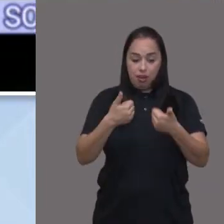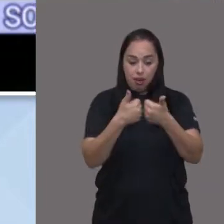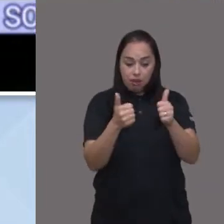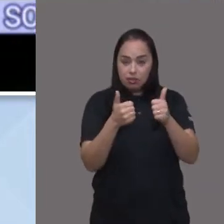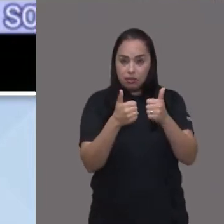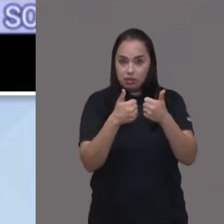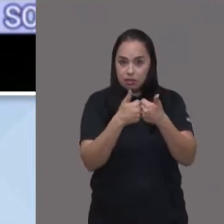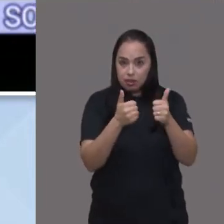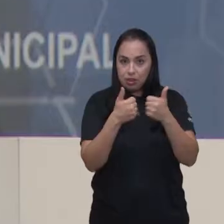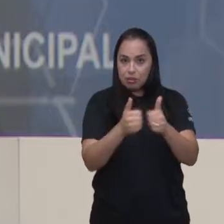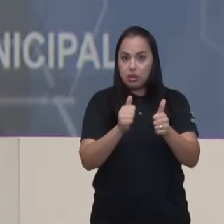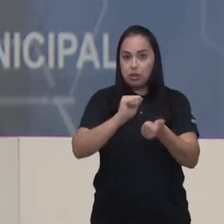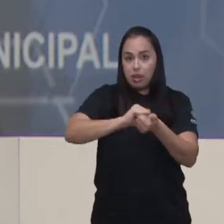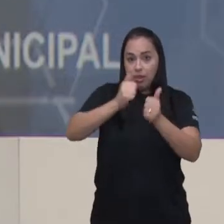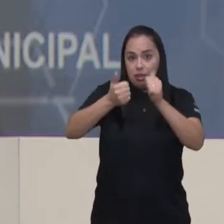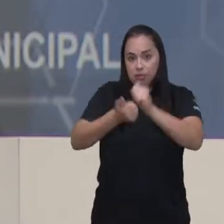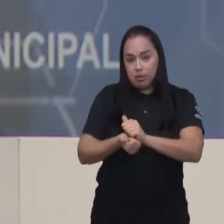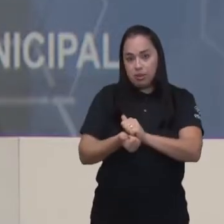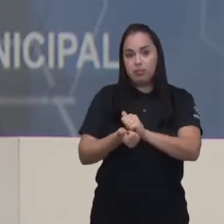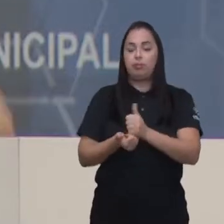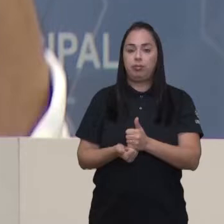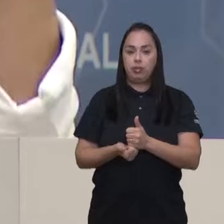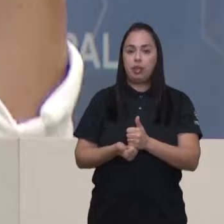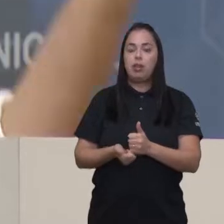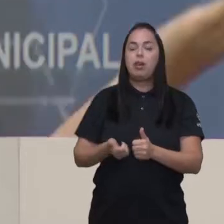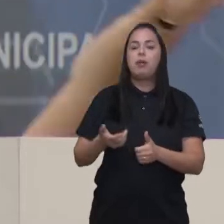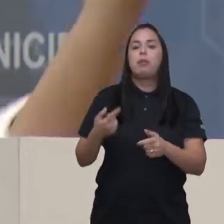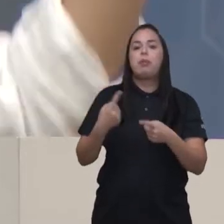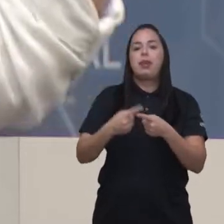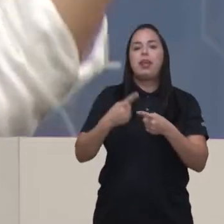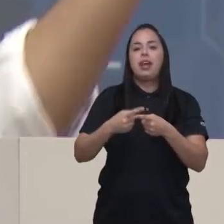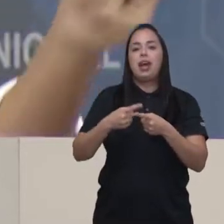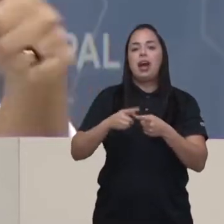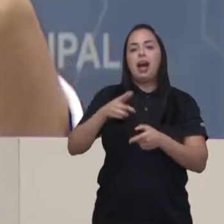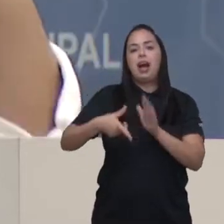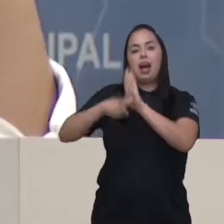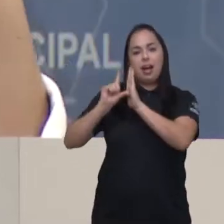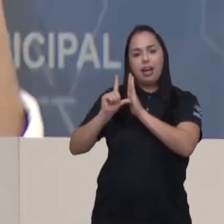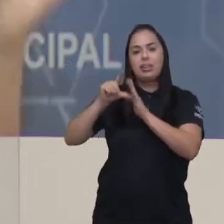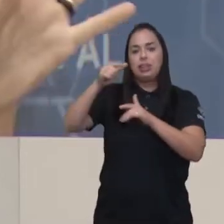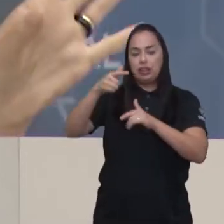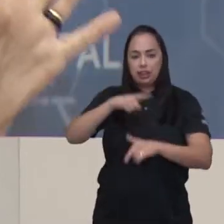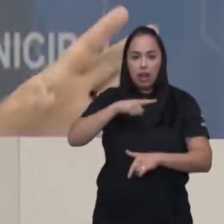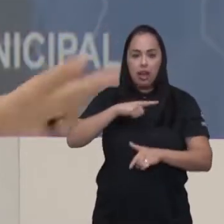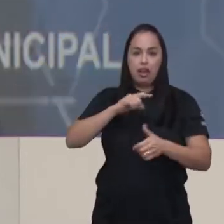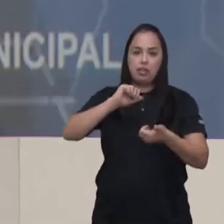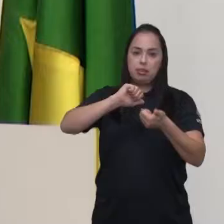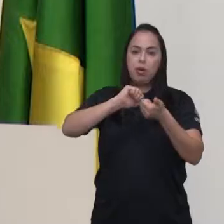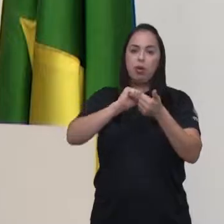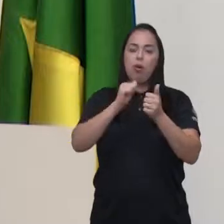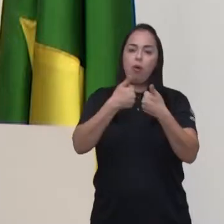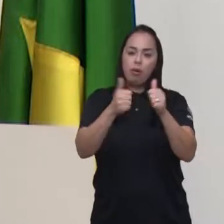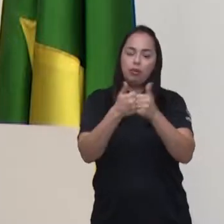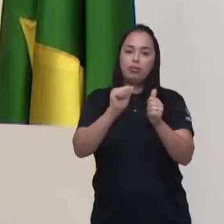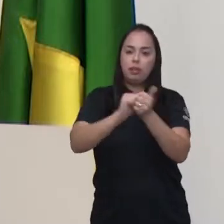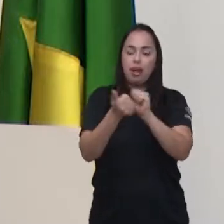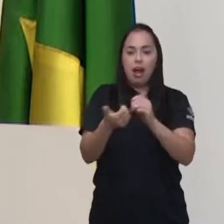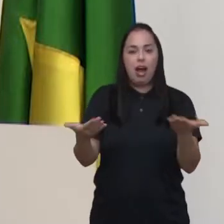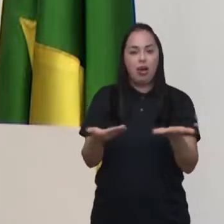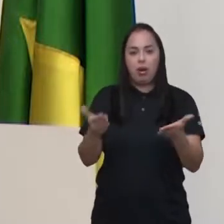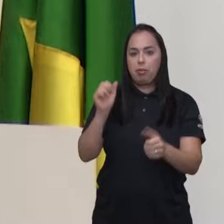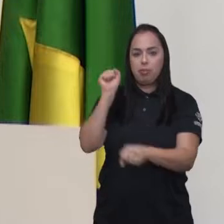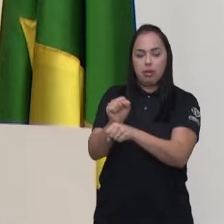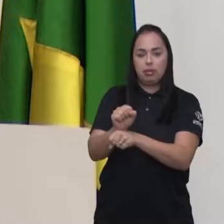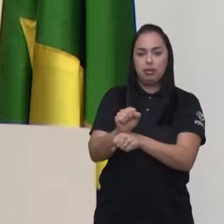transporte adaptado na cidade de acordo com o material o serviço teria sido cortado para alguns deficientes o